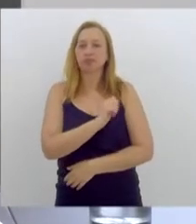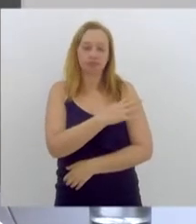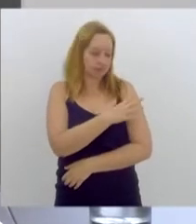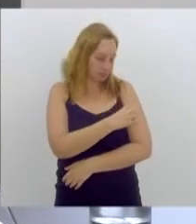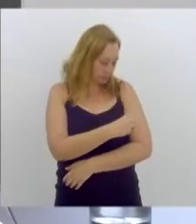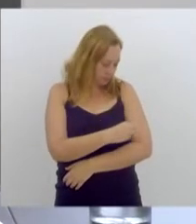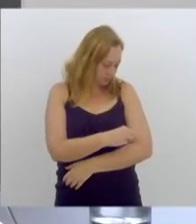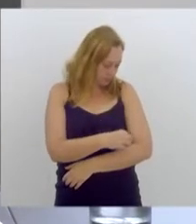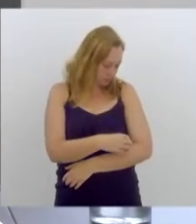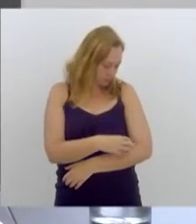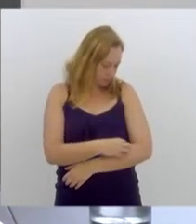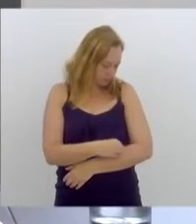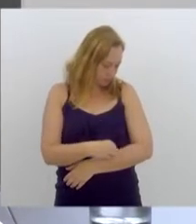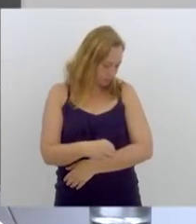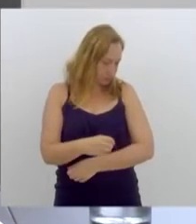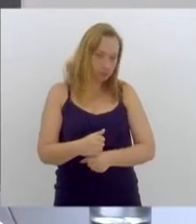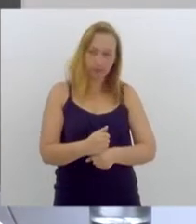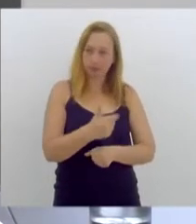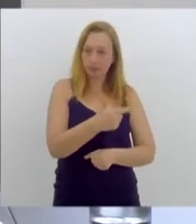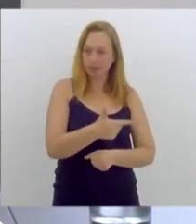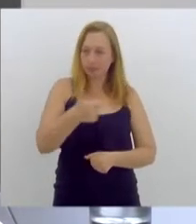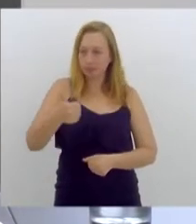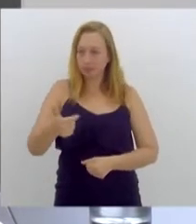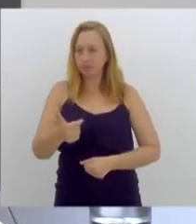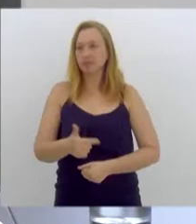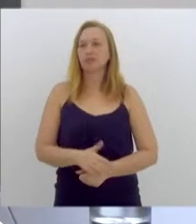quadrimestre de 22